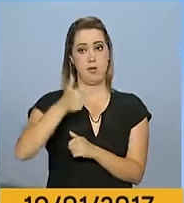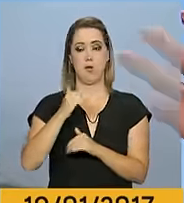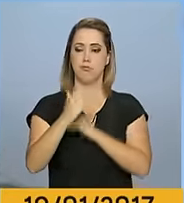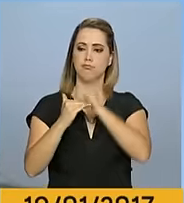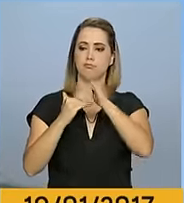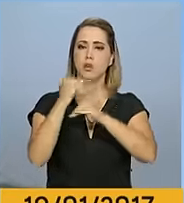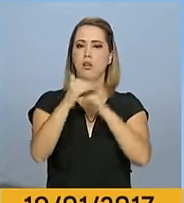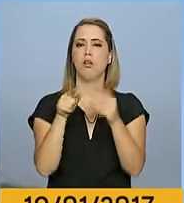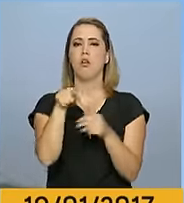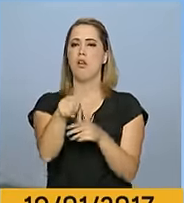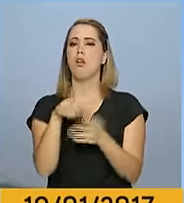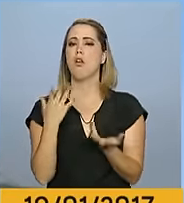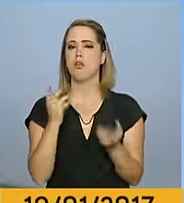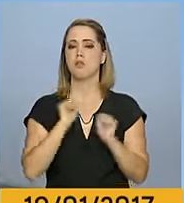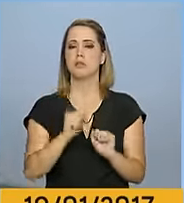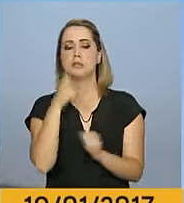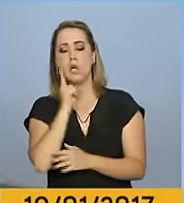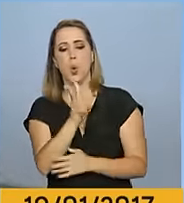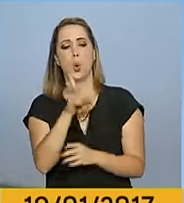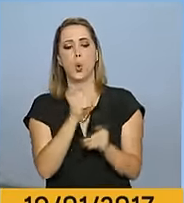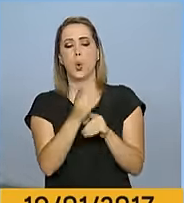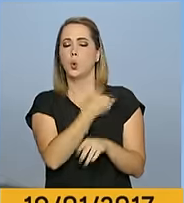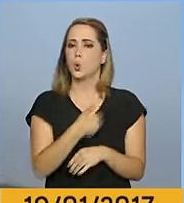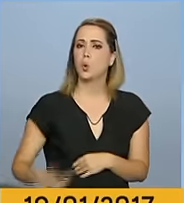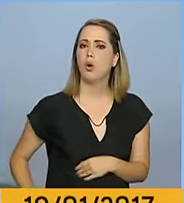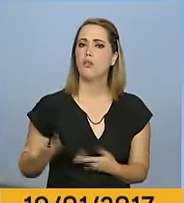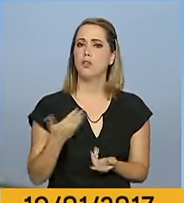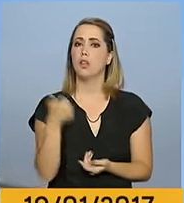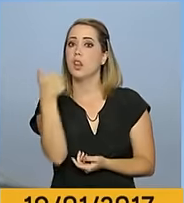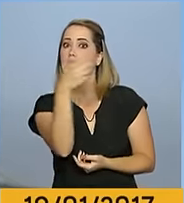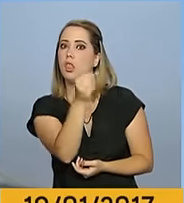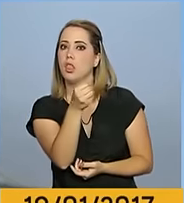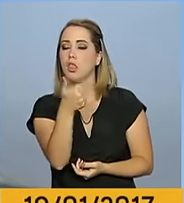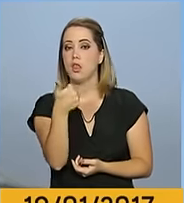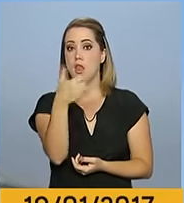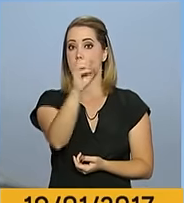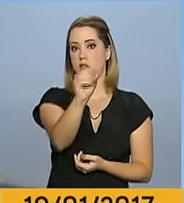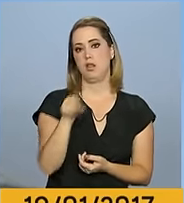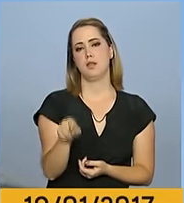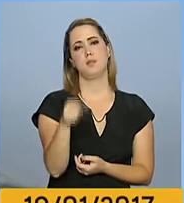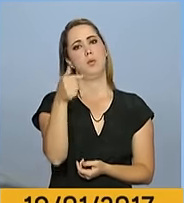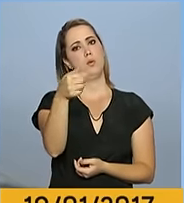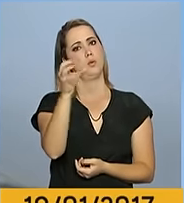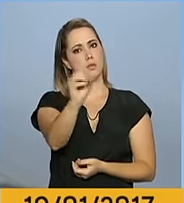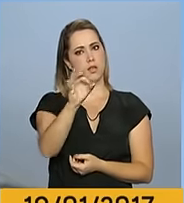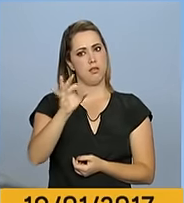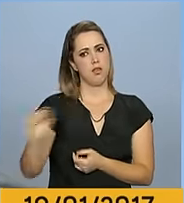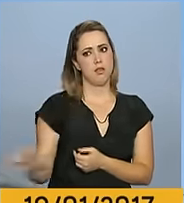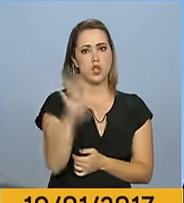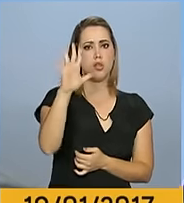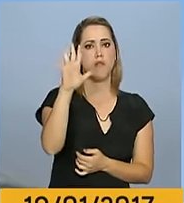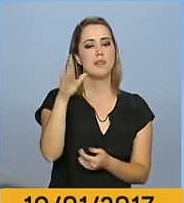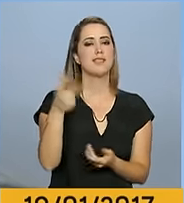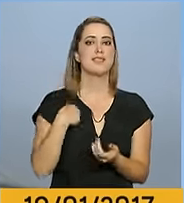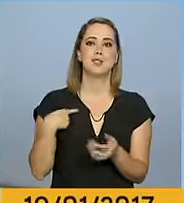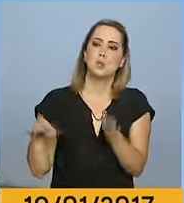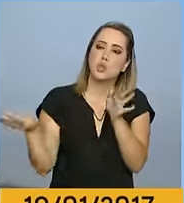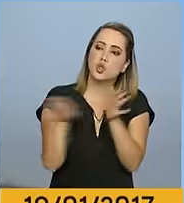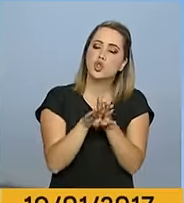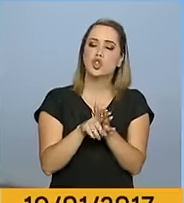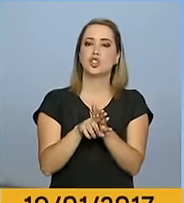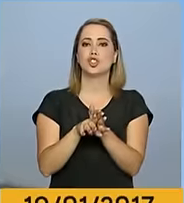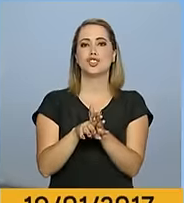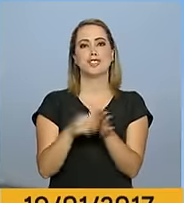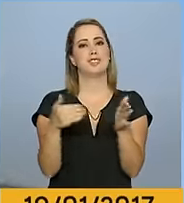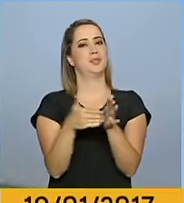quando você apanha o governo com a perspectiva de 10,70% de inflação e chega ao final do ano com